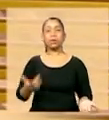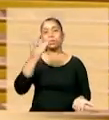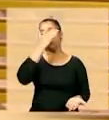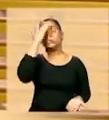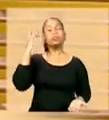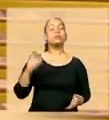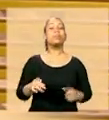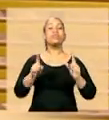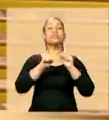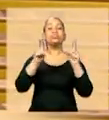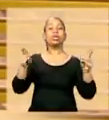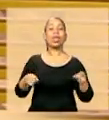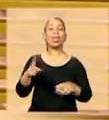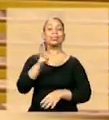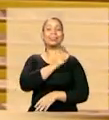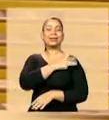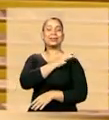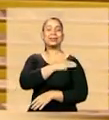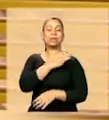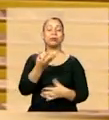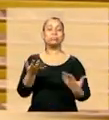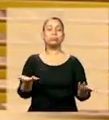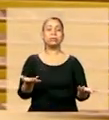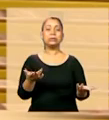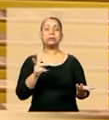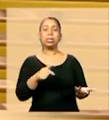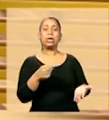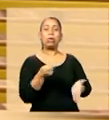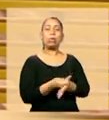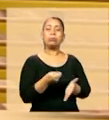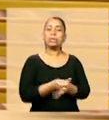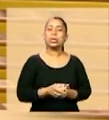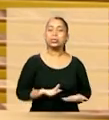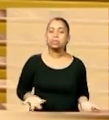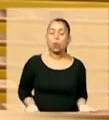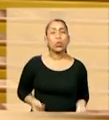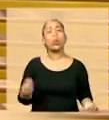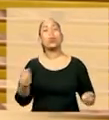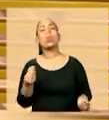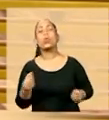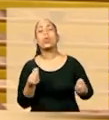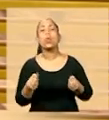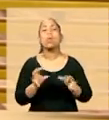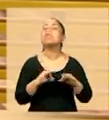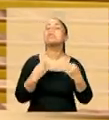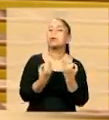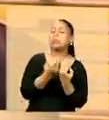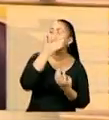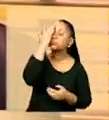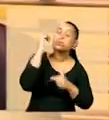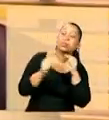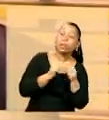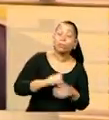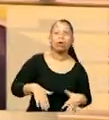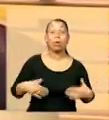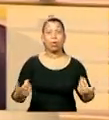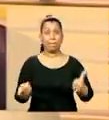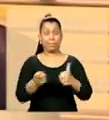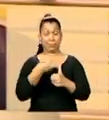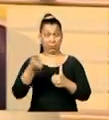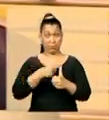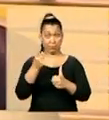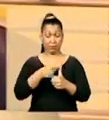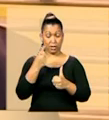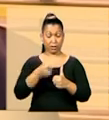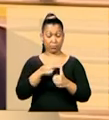funcionário terceirizado, a empresa tem alguma obrigação num caso de morte? Como é que fica a família desse trabalhador? O primeiro